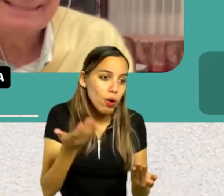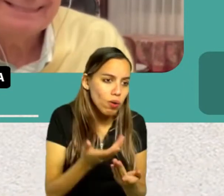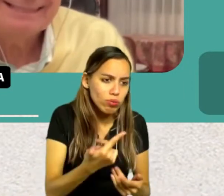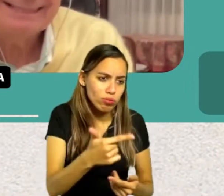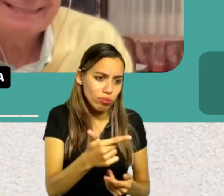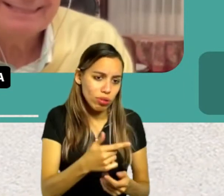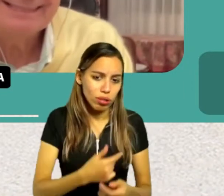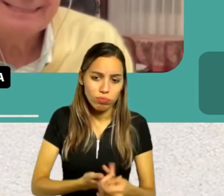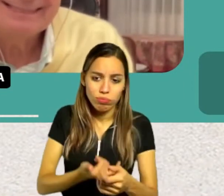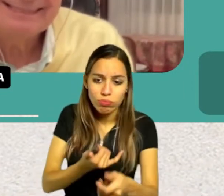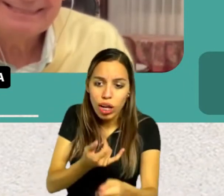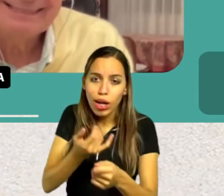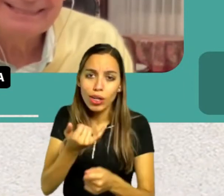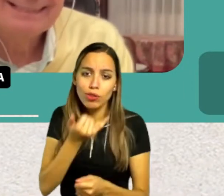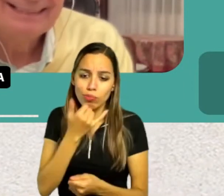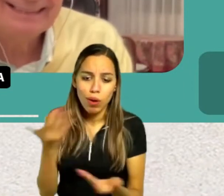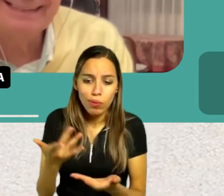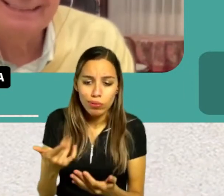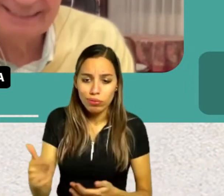do Drauzio Varela? Não dava.